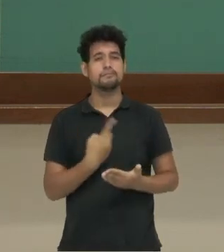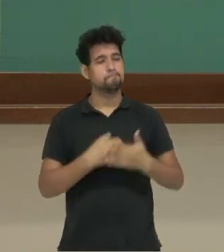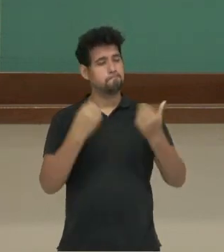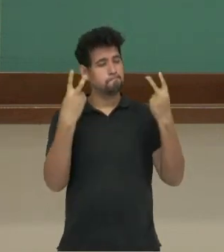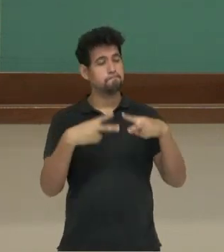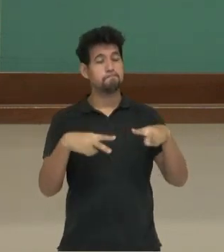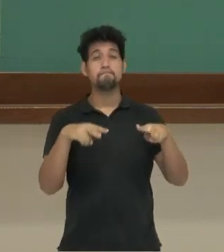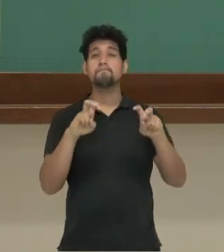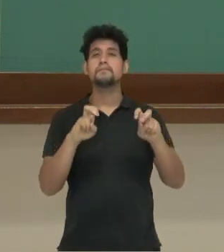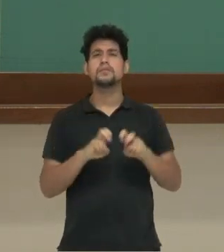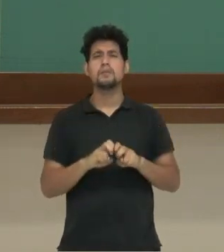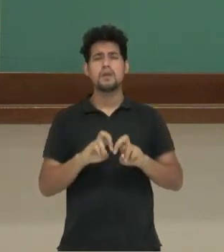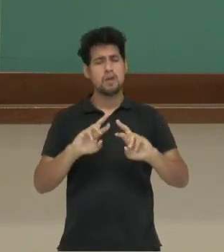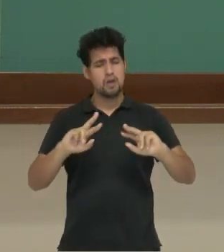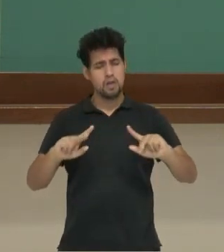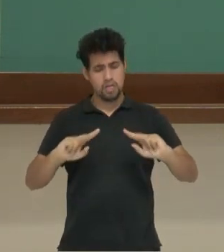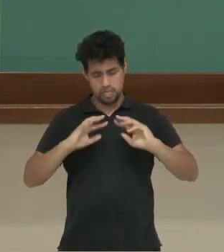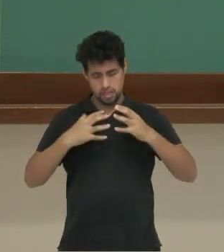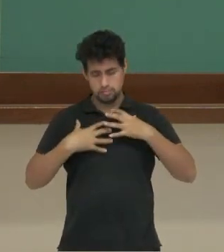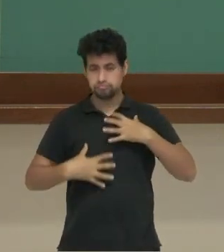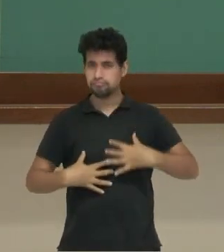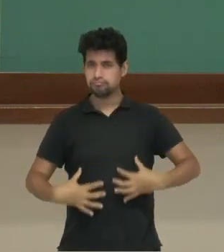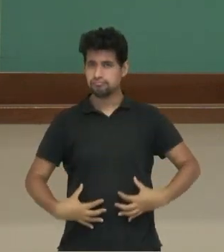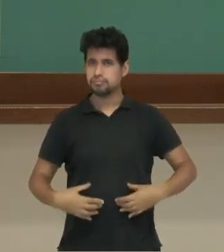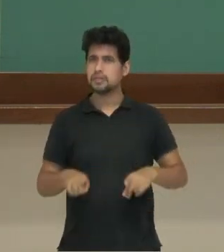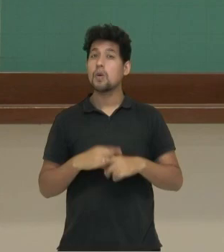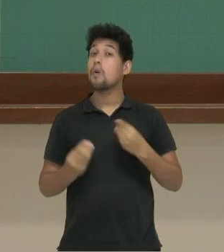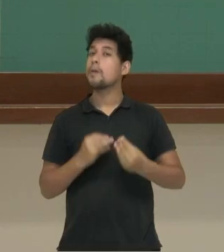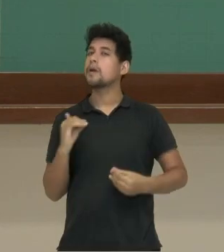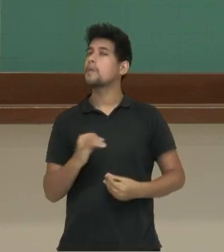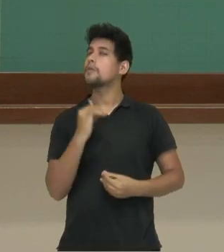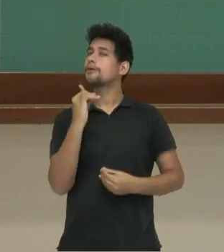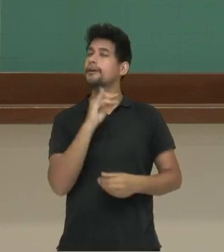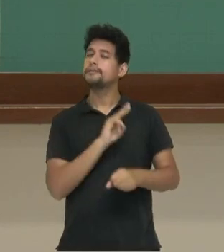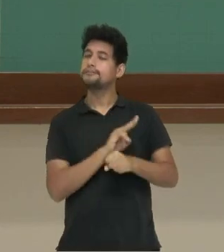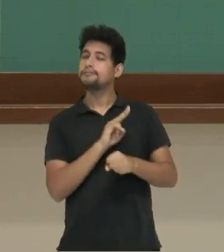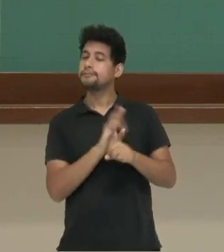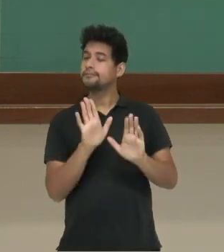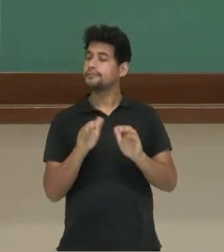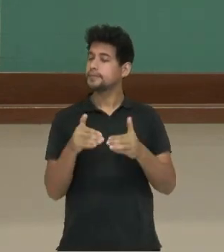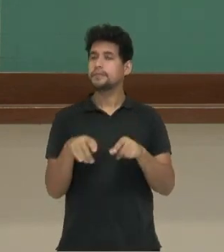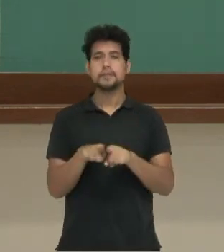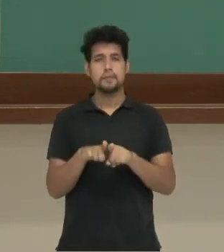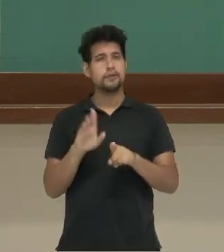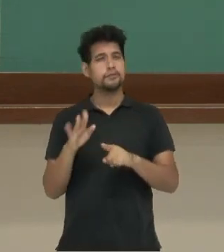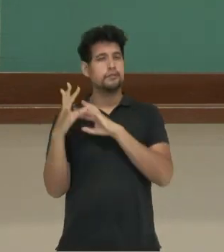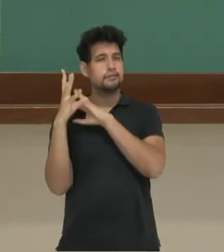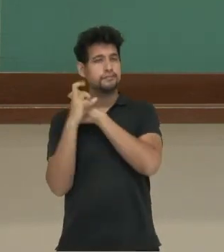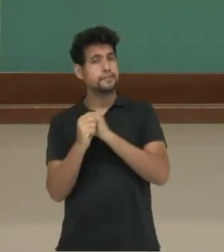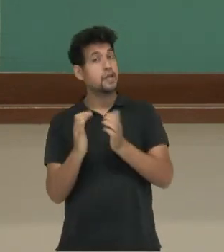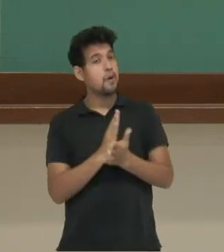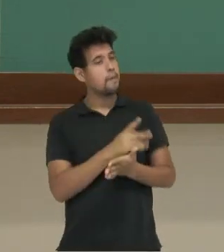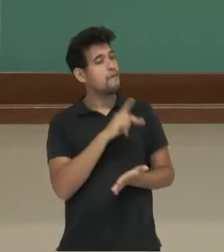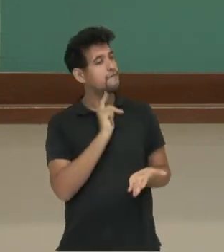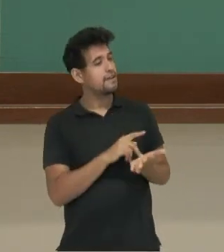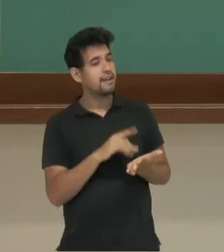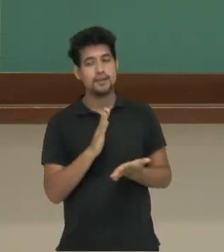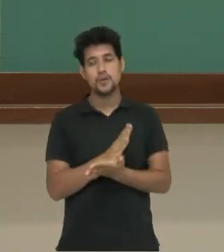sobre a fisiologia dos anfíbios, a importância ecológica e sanitária desse grupo, revisamos alguns mitos sobre esse